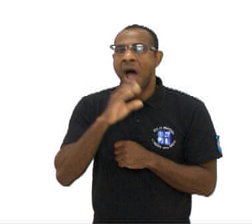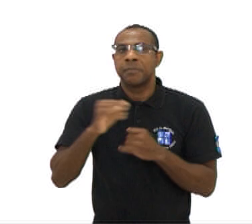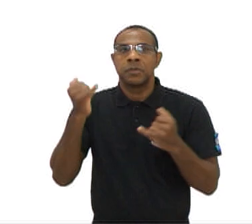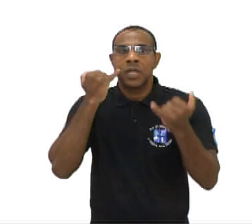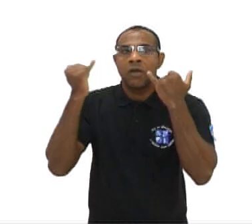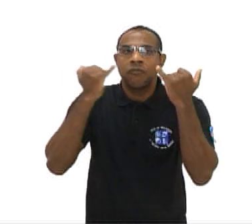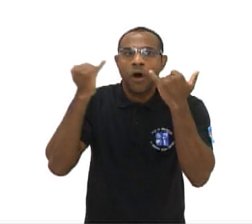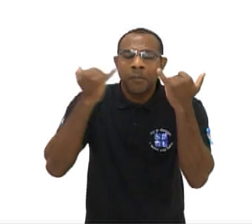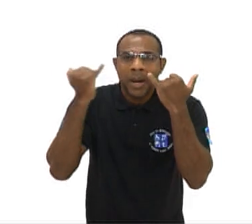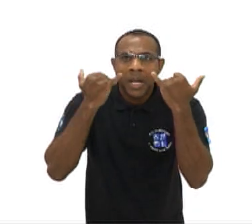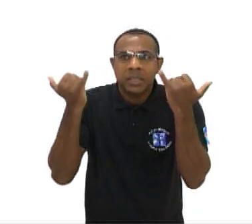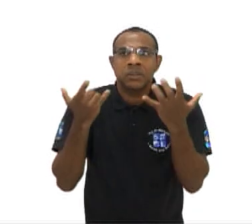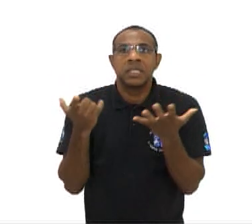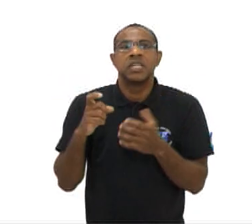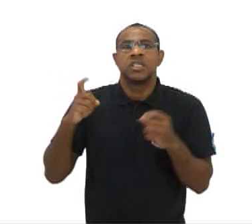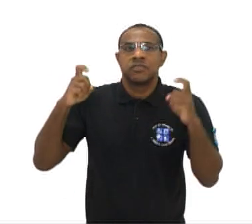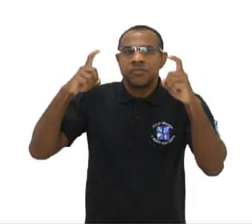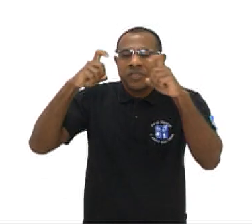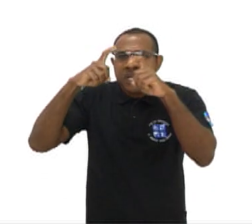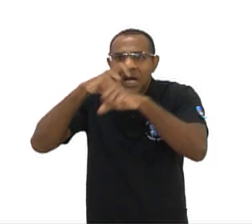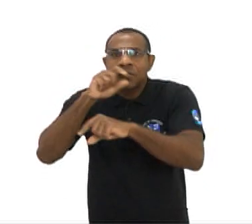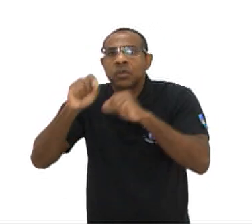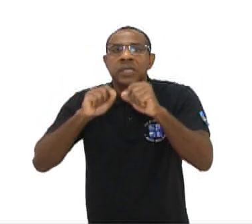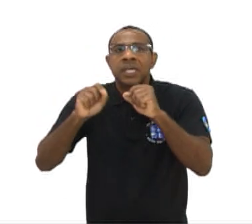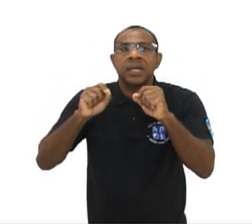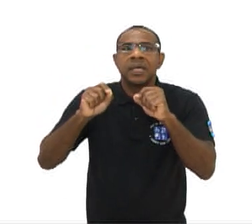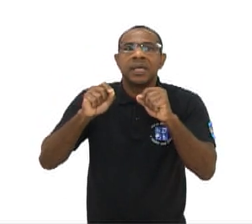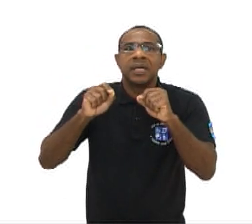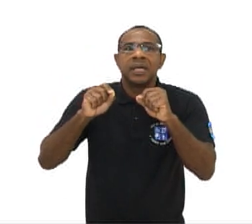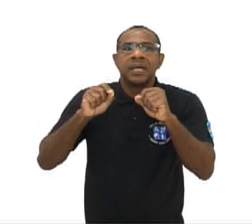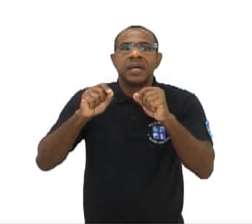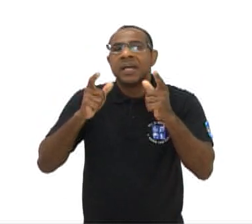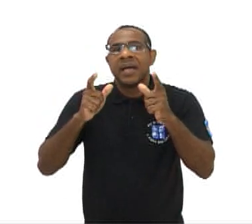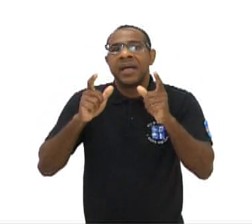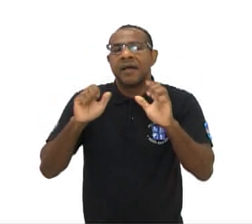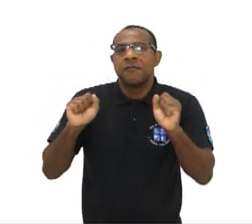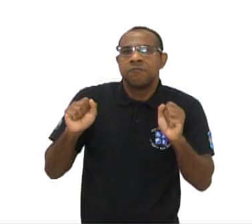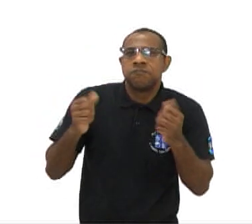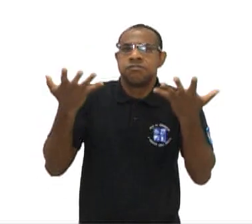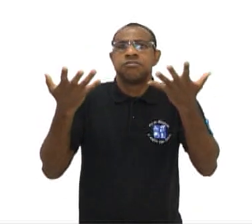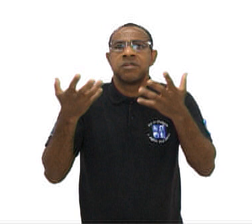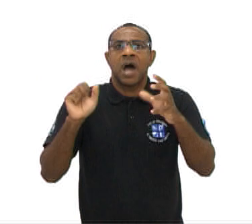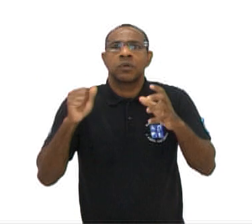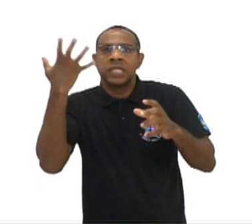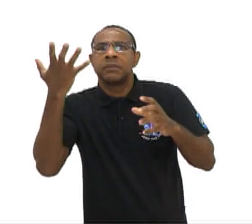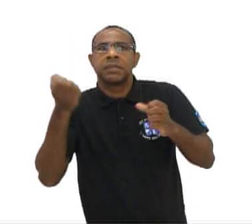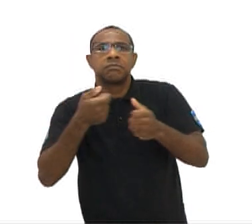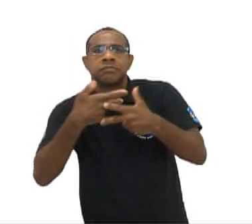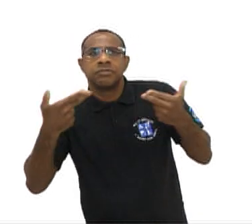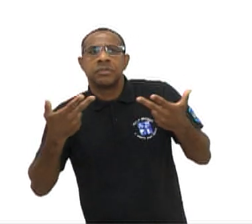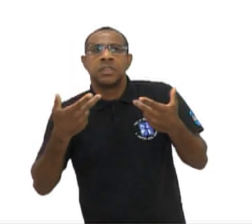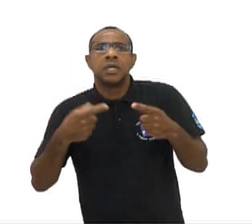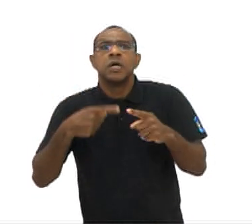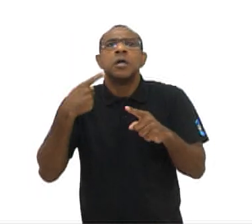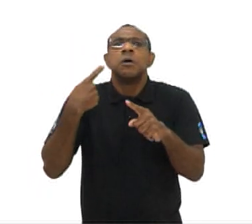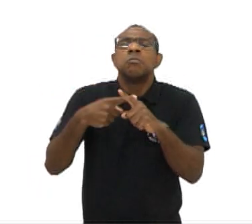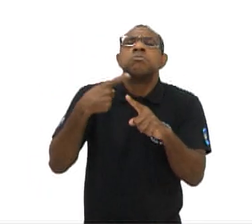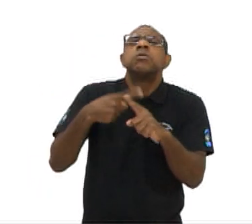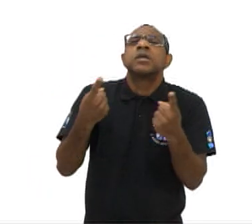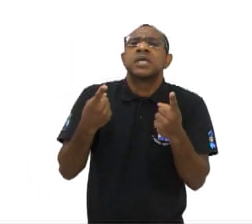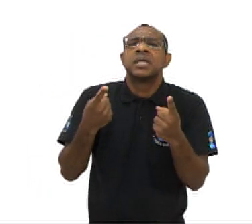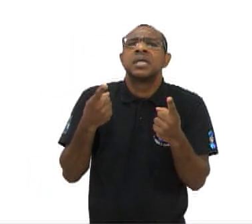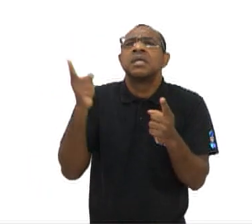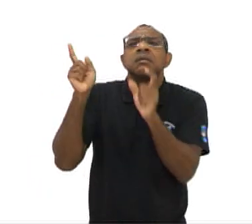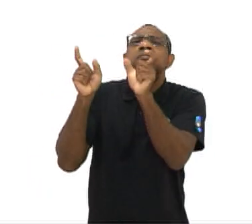noticioso dificulta a checagem de dados, fatos e eventos. Qual a causa dessa